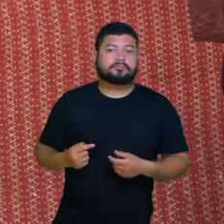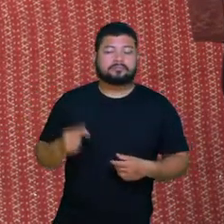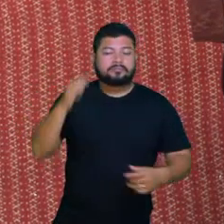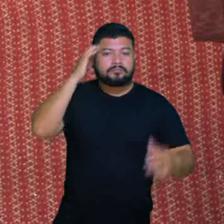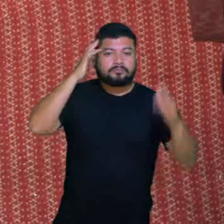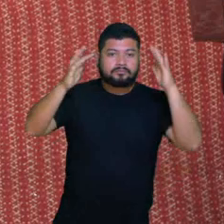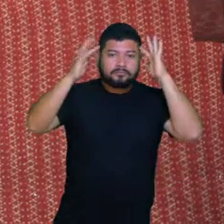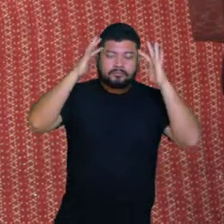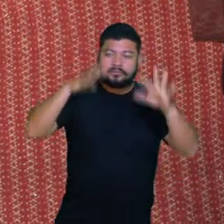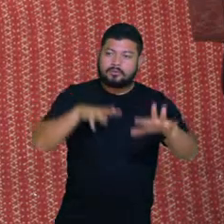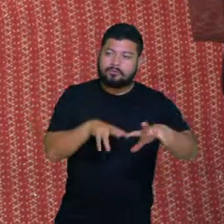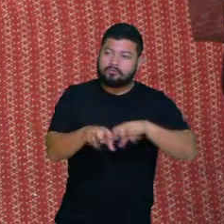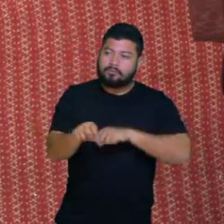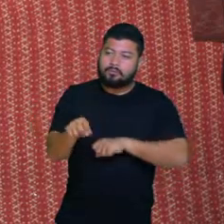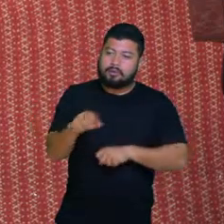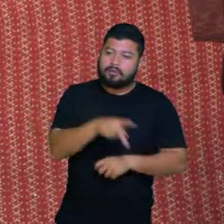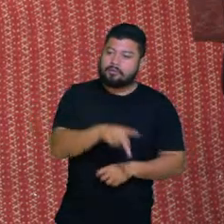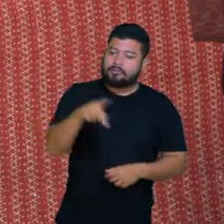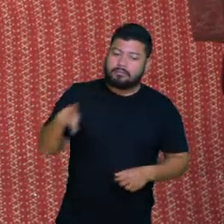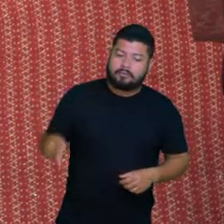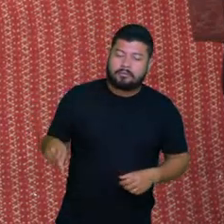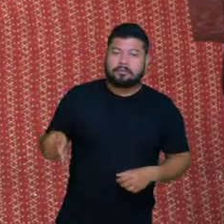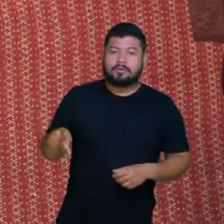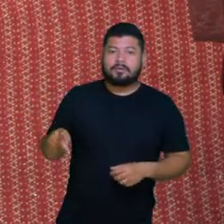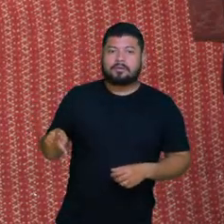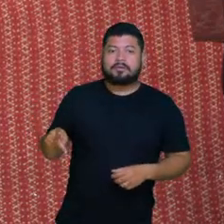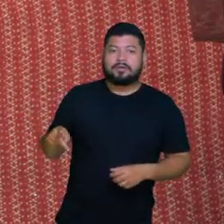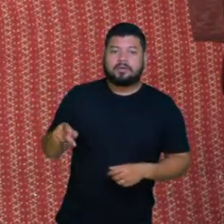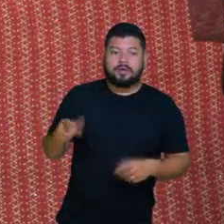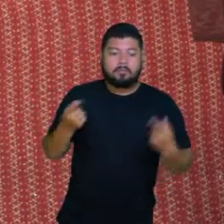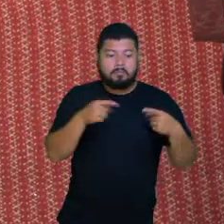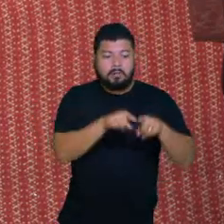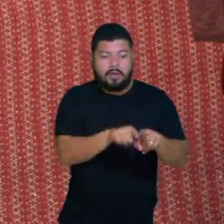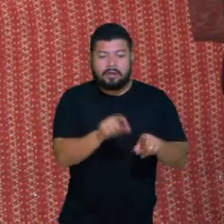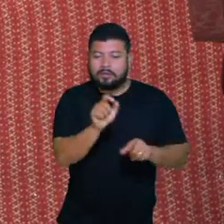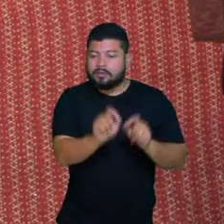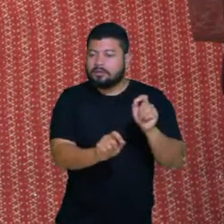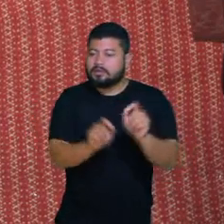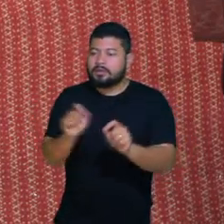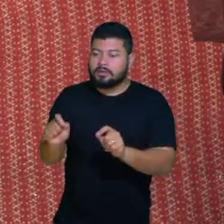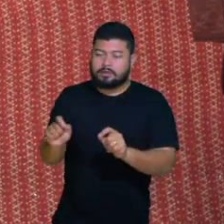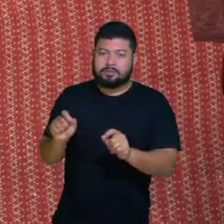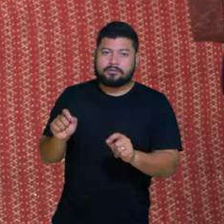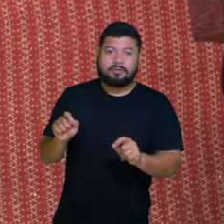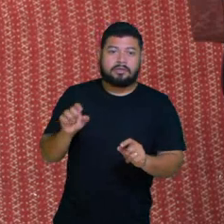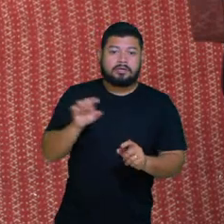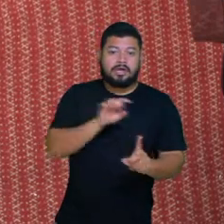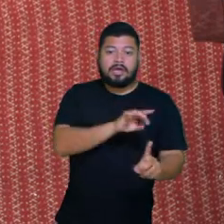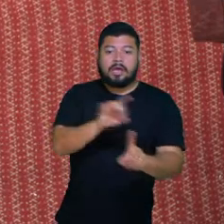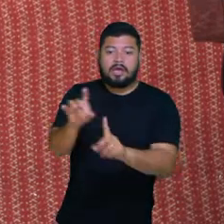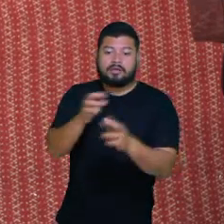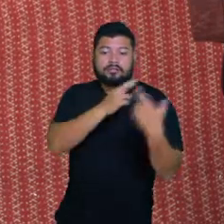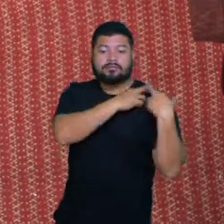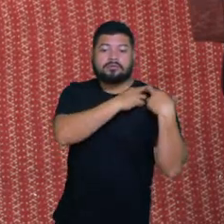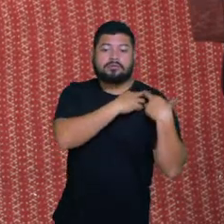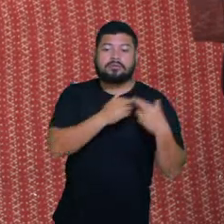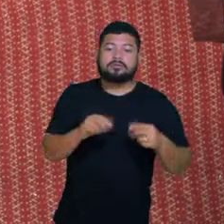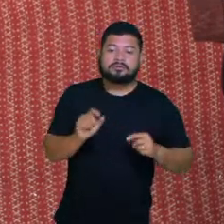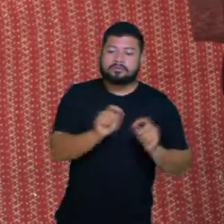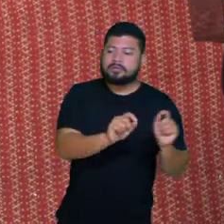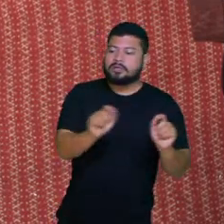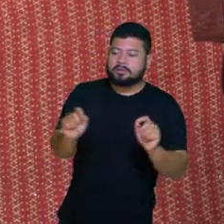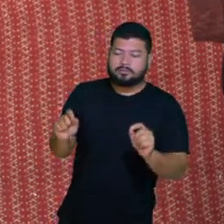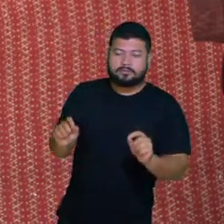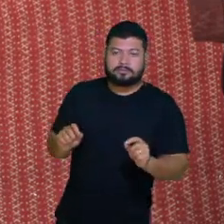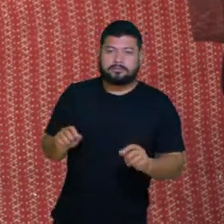nessa formação de professores pensar Quem são os parceiros e o que cabe a cada um quando a gente pensa num trabalho